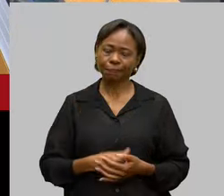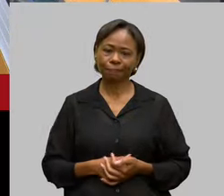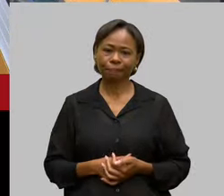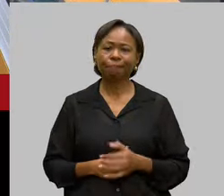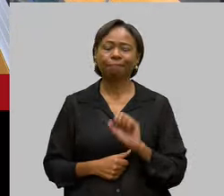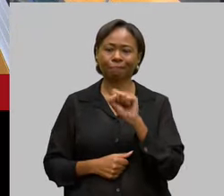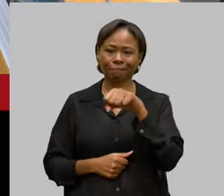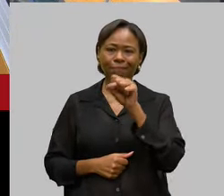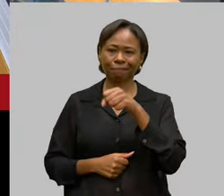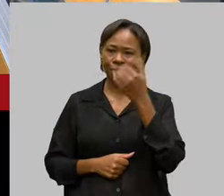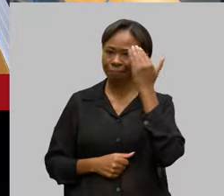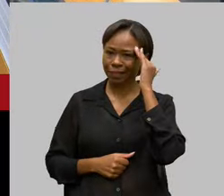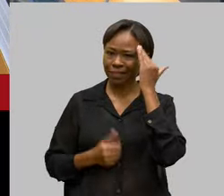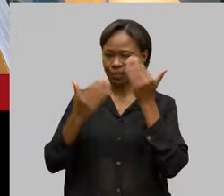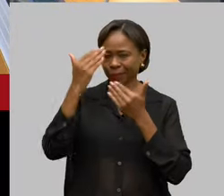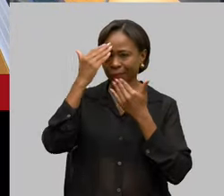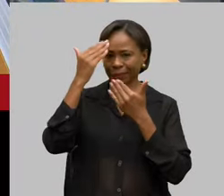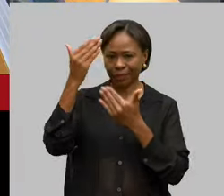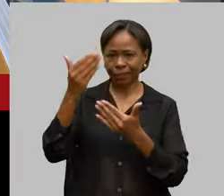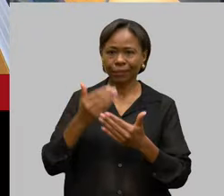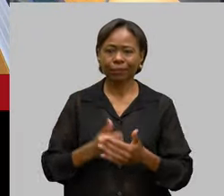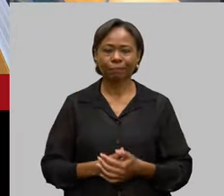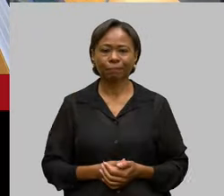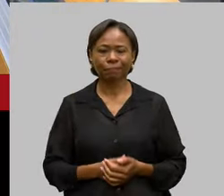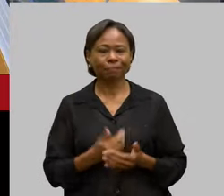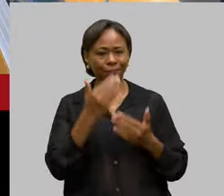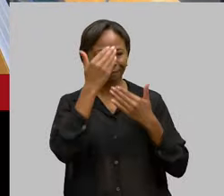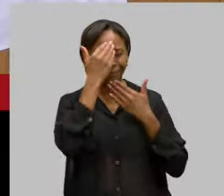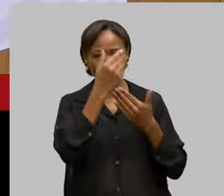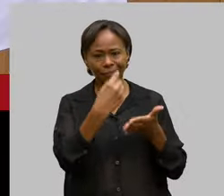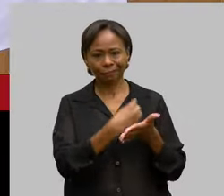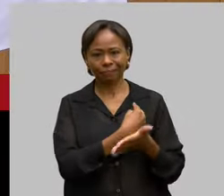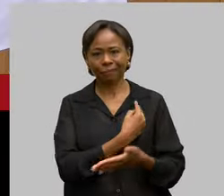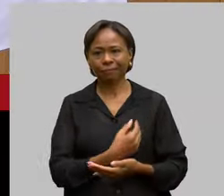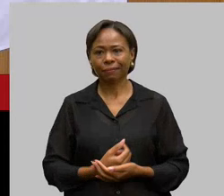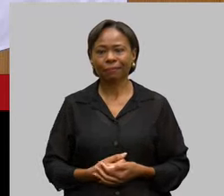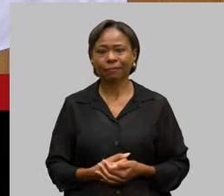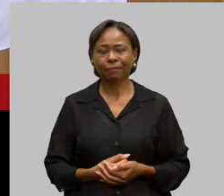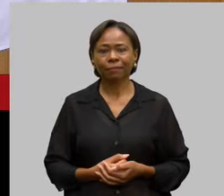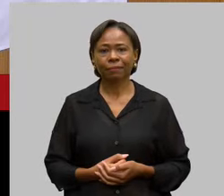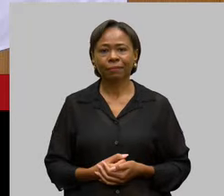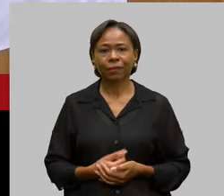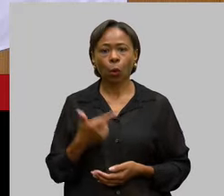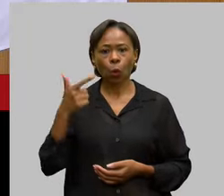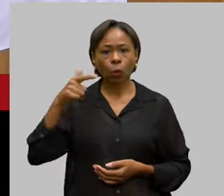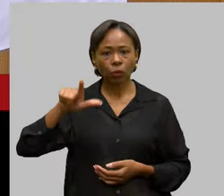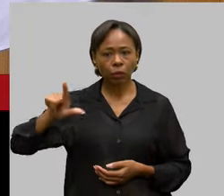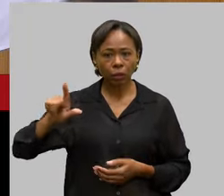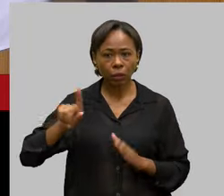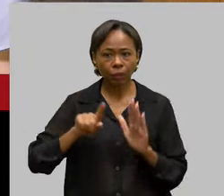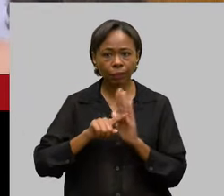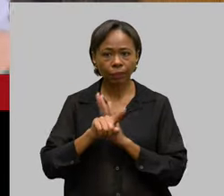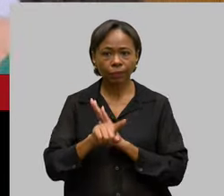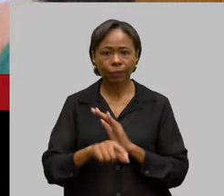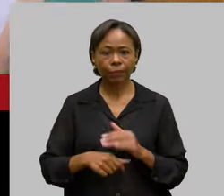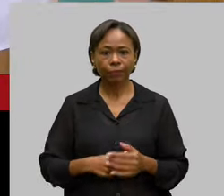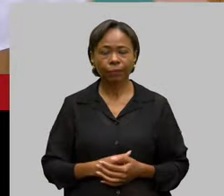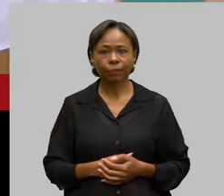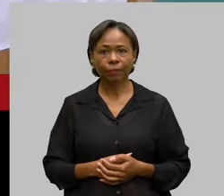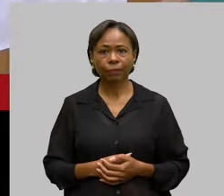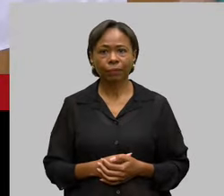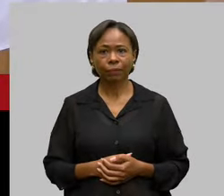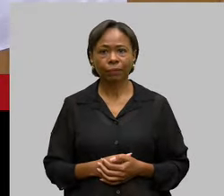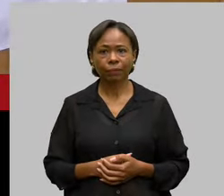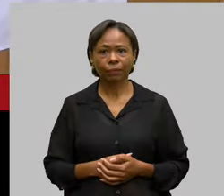compreendi muito obrigada Eu que agradeço a pergunta mais alguma pergunta então nós